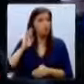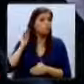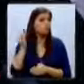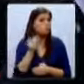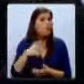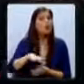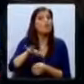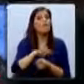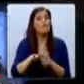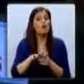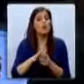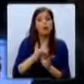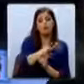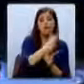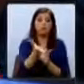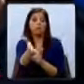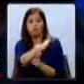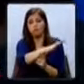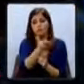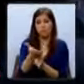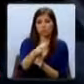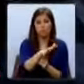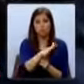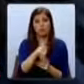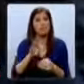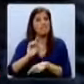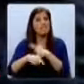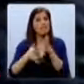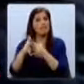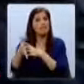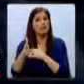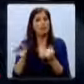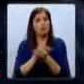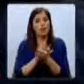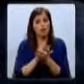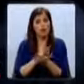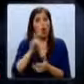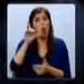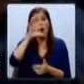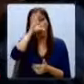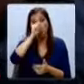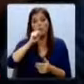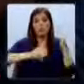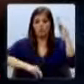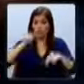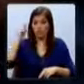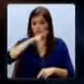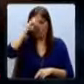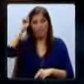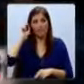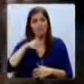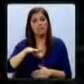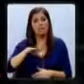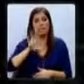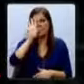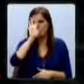de uma no cravo, outra na ferradura, sempre através da imprensa. Yanis Varoufakis já provou mais de uma vez saber utilizar melhor